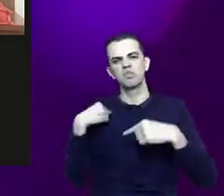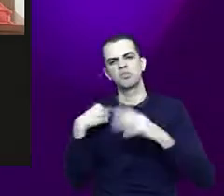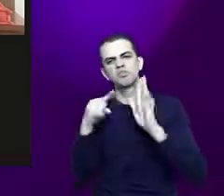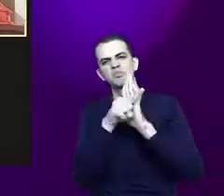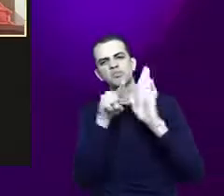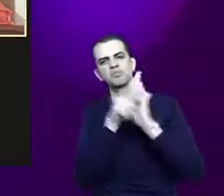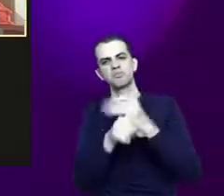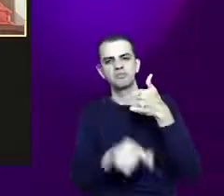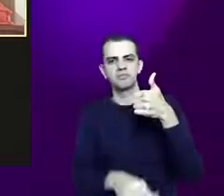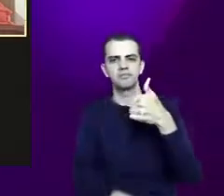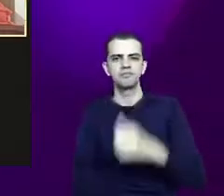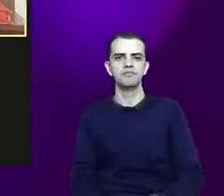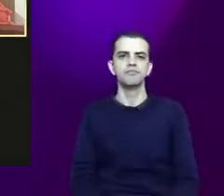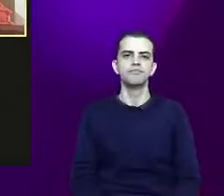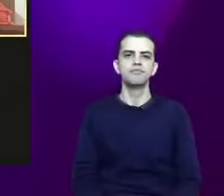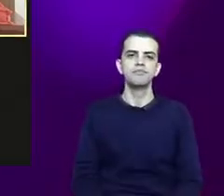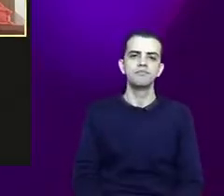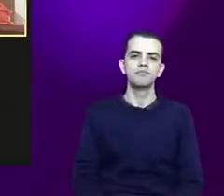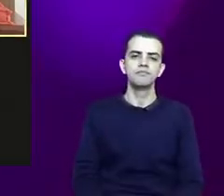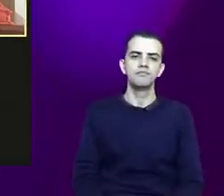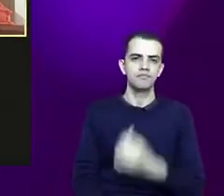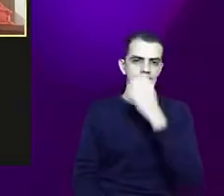bom? Perfeitamente.